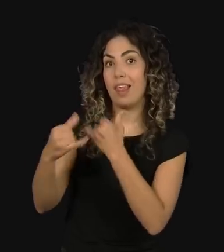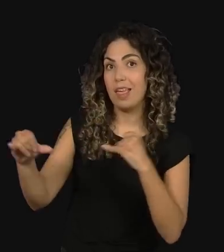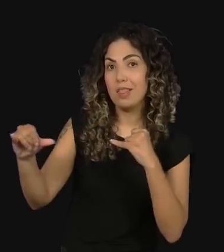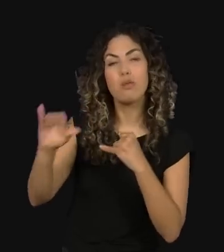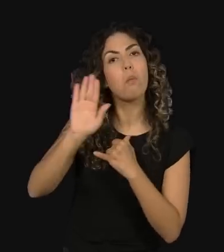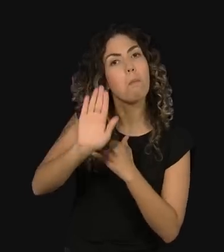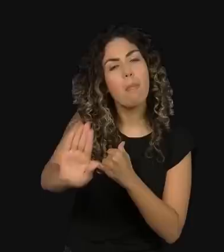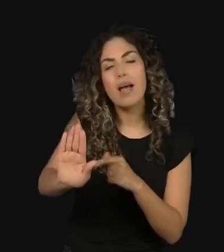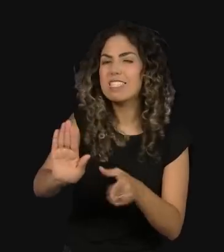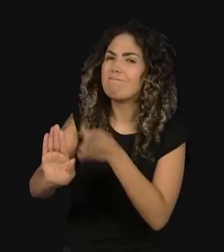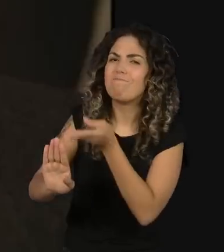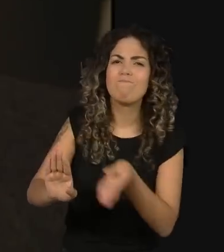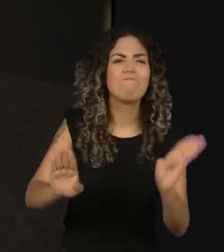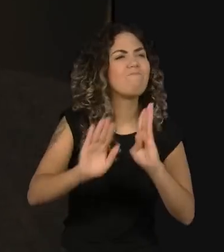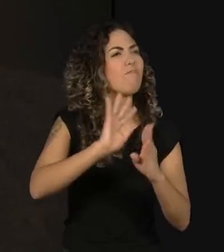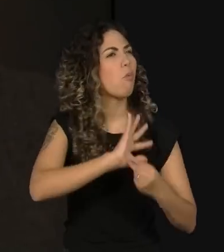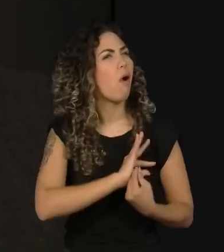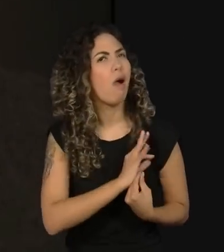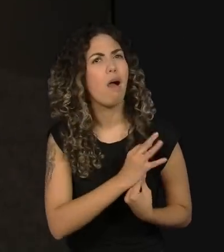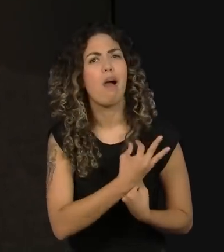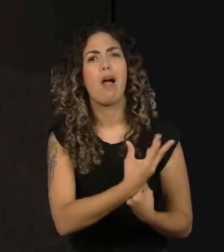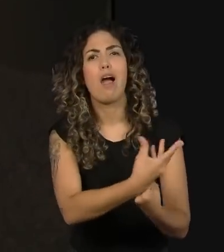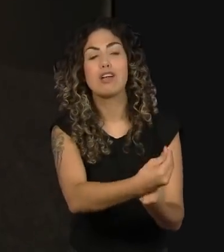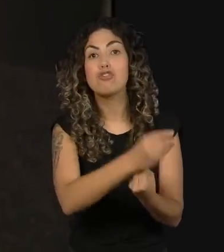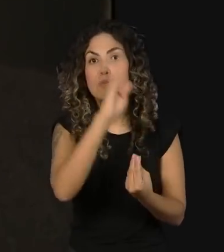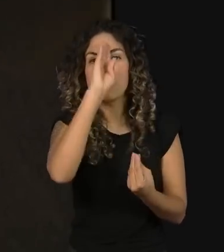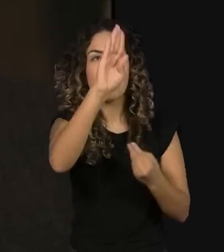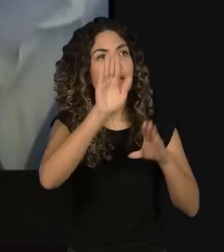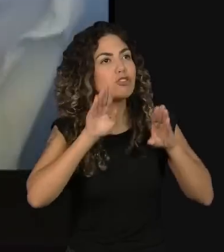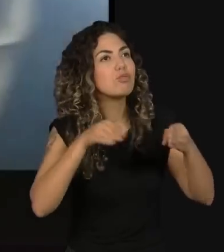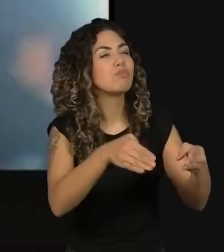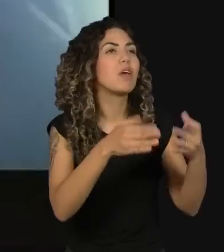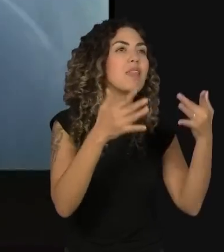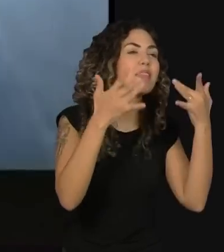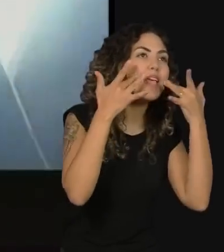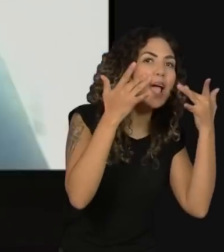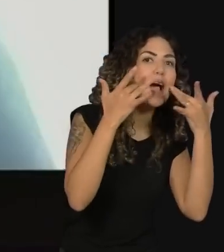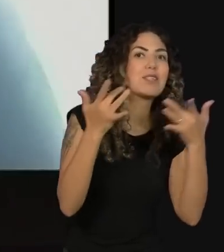sua vida à arte, especialmente ao cinema e ao teatro.